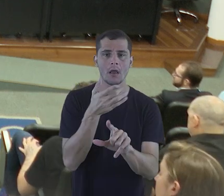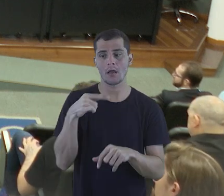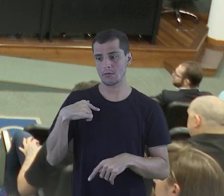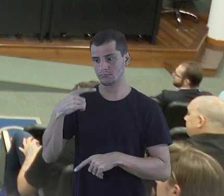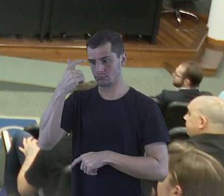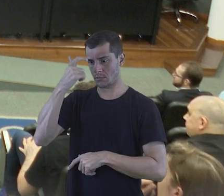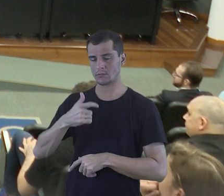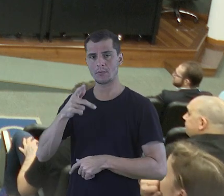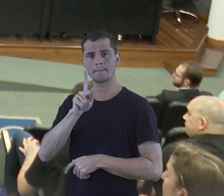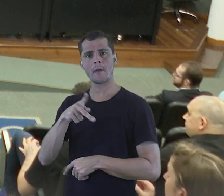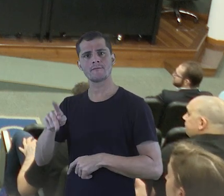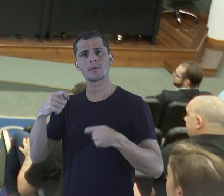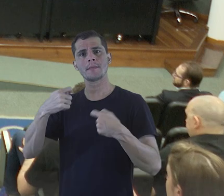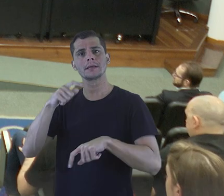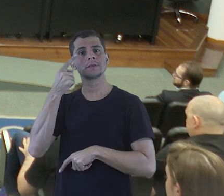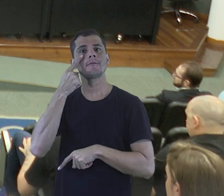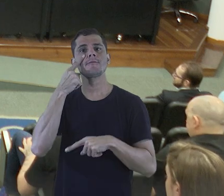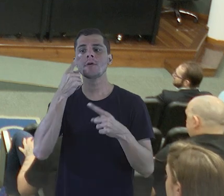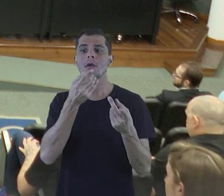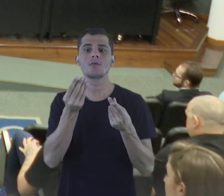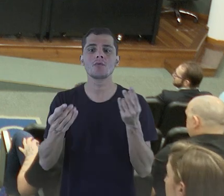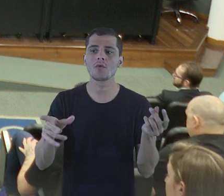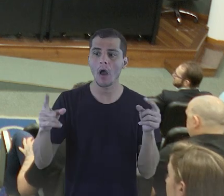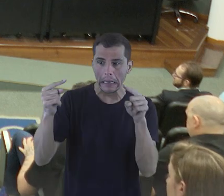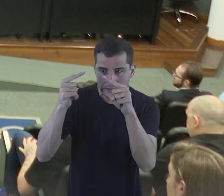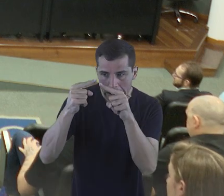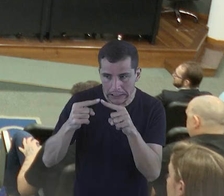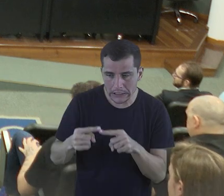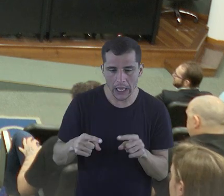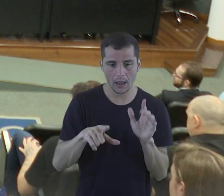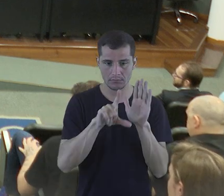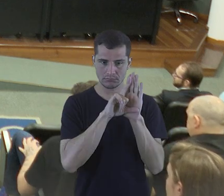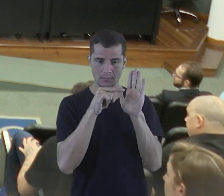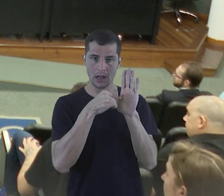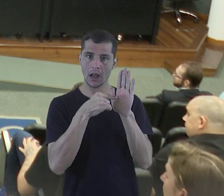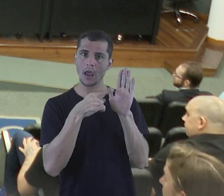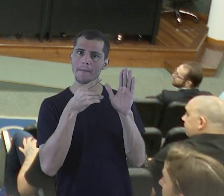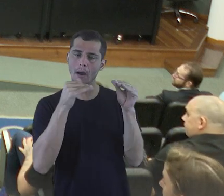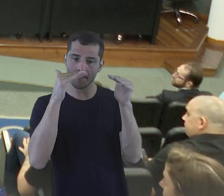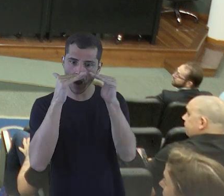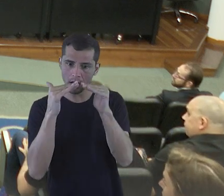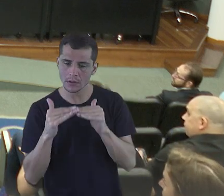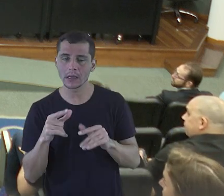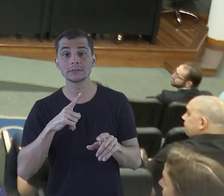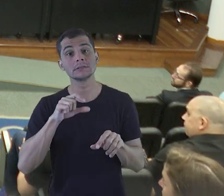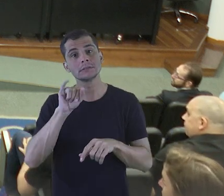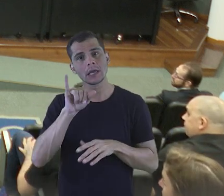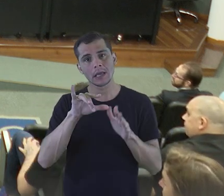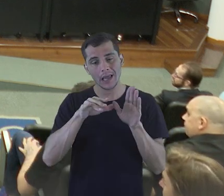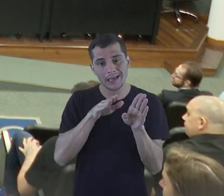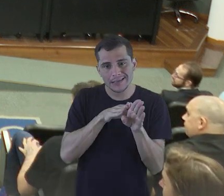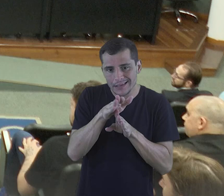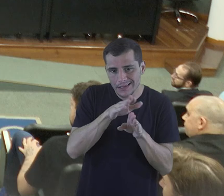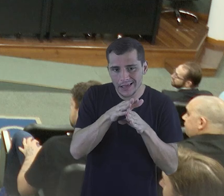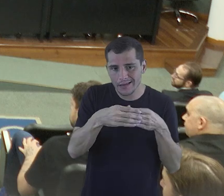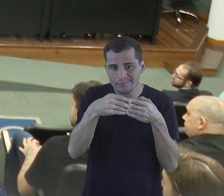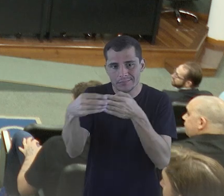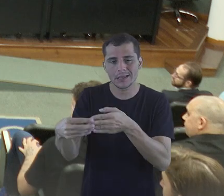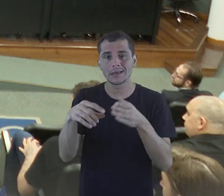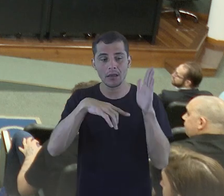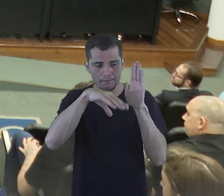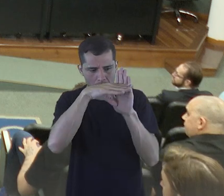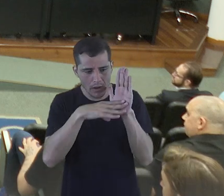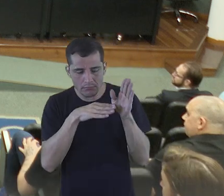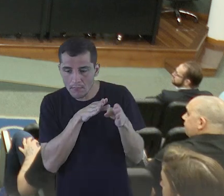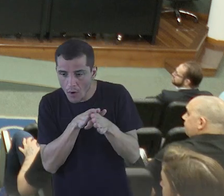professor eu preciso prever o que? o maior número de cumprimento das exigências possíveis se tem um guia orientativo eu não posso fugir